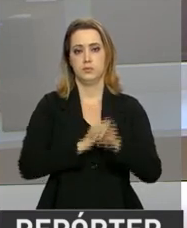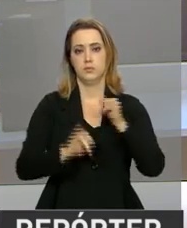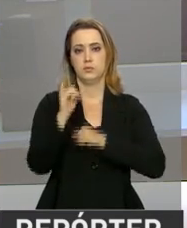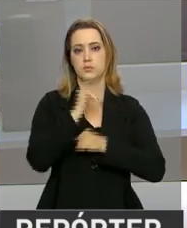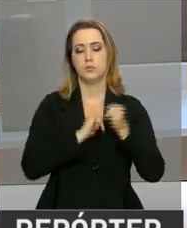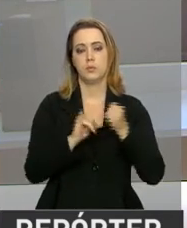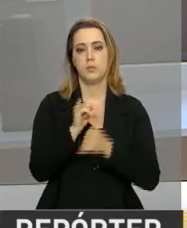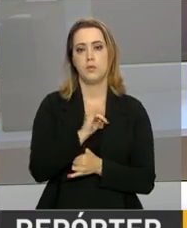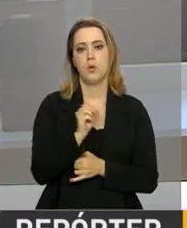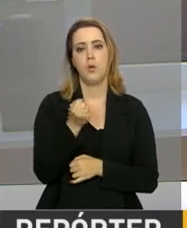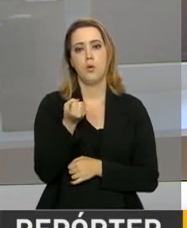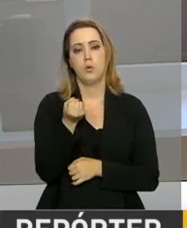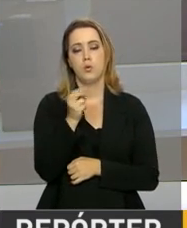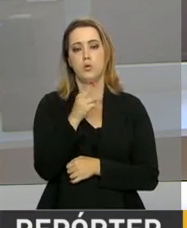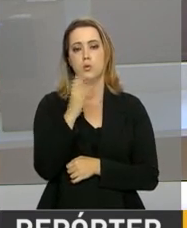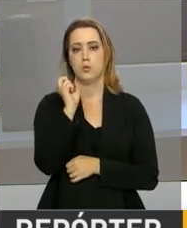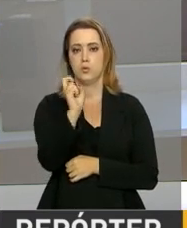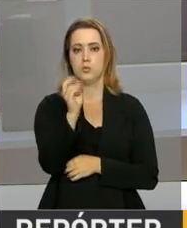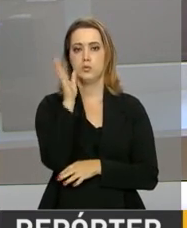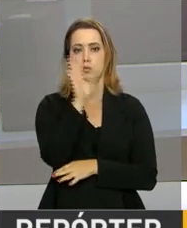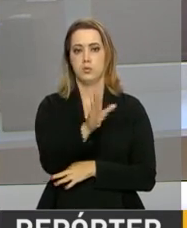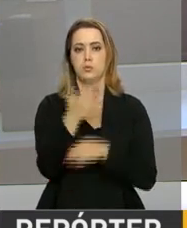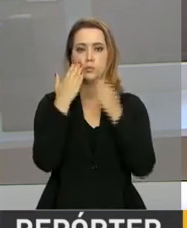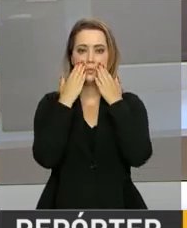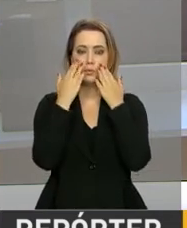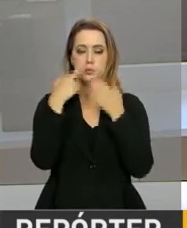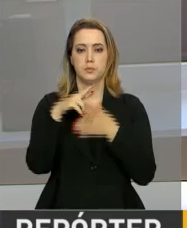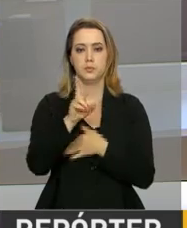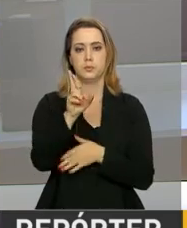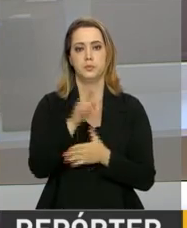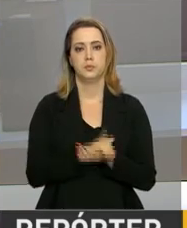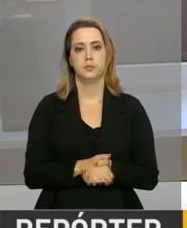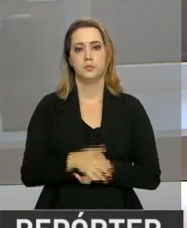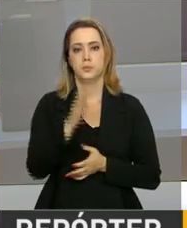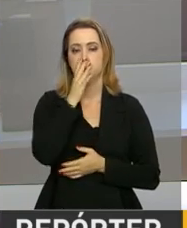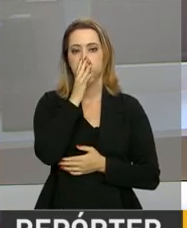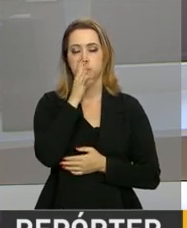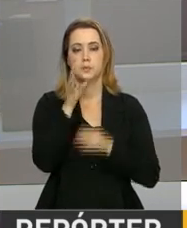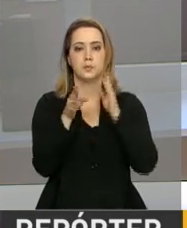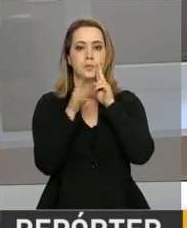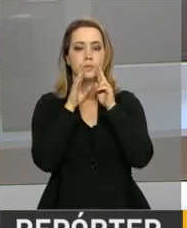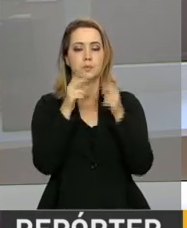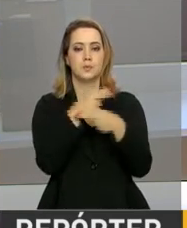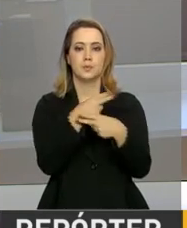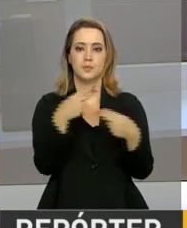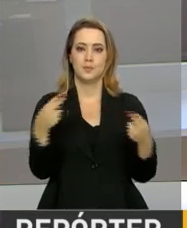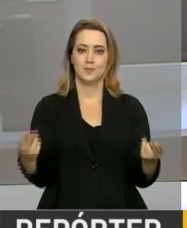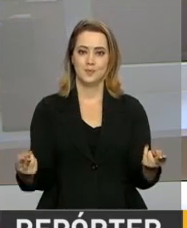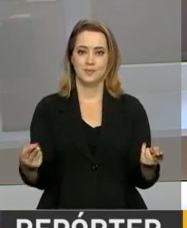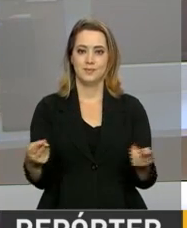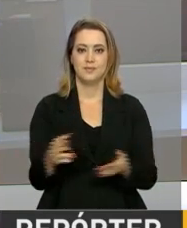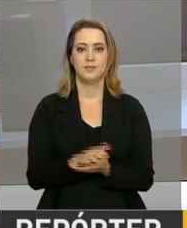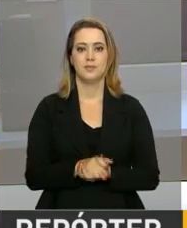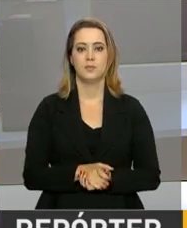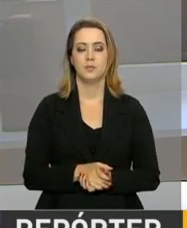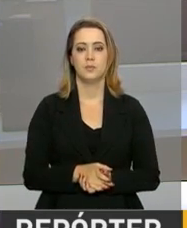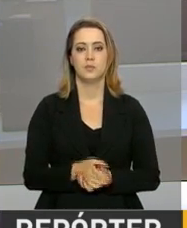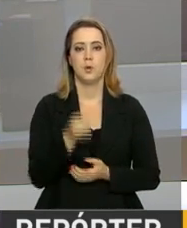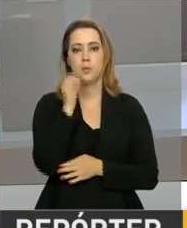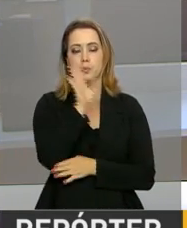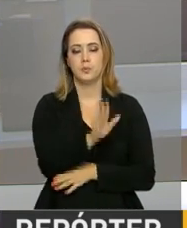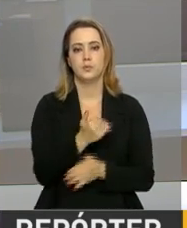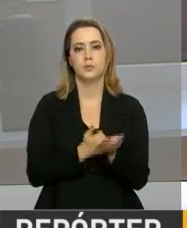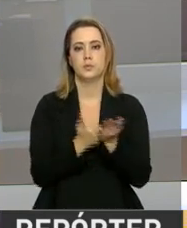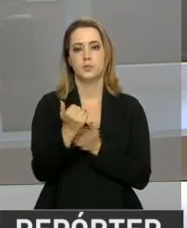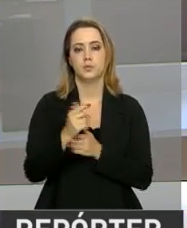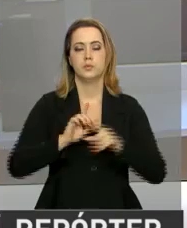momento com outras informações ou às cinco da tarde na próxima edição do repórter nbr acompanhe as novidades também pelas nossas redes sociais boa tarde